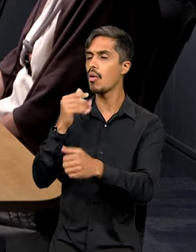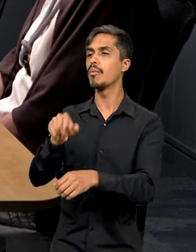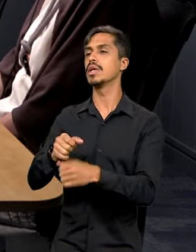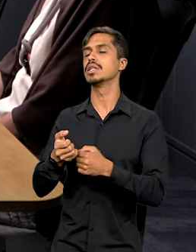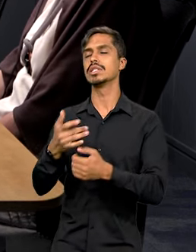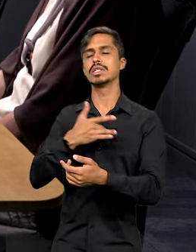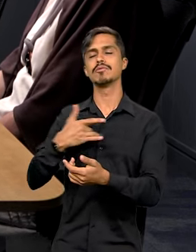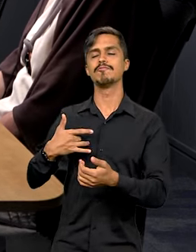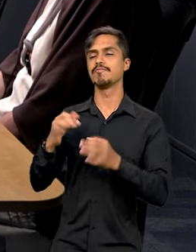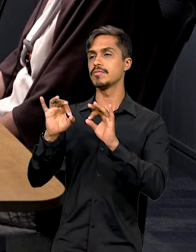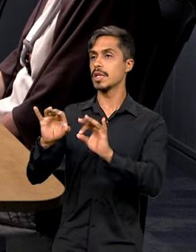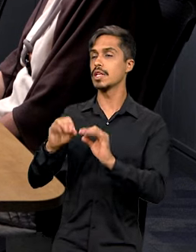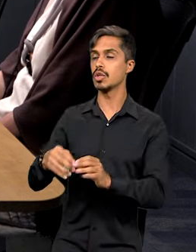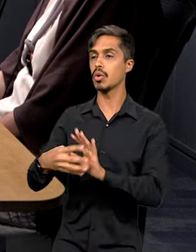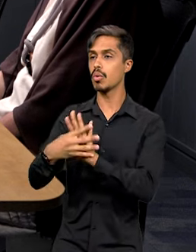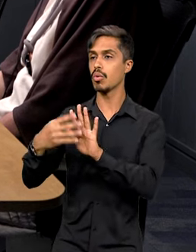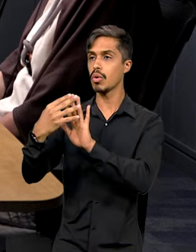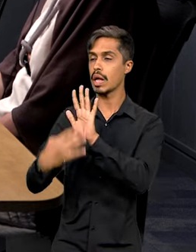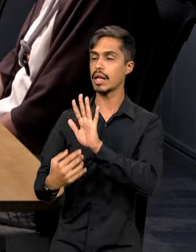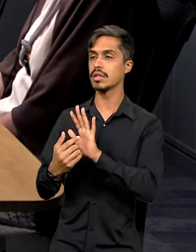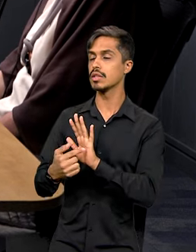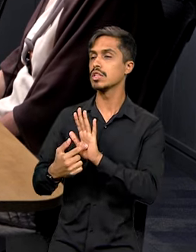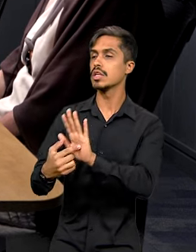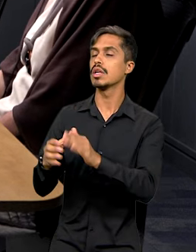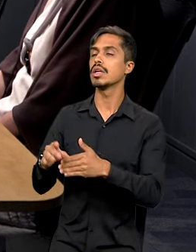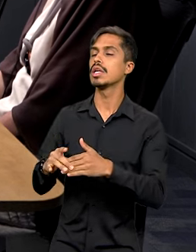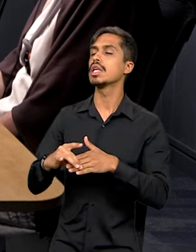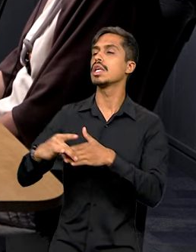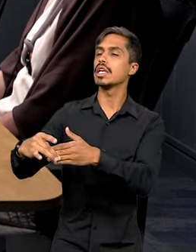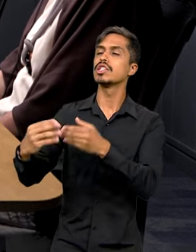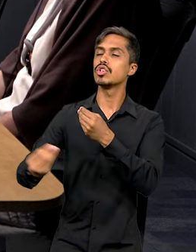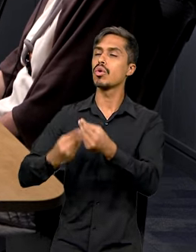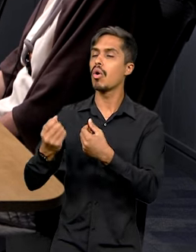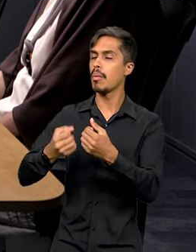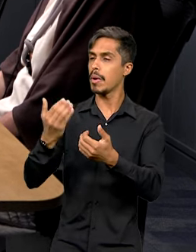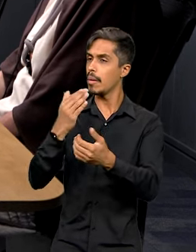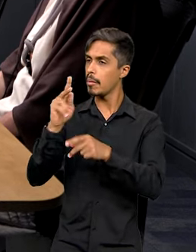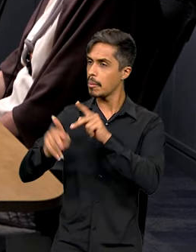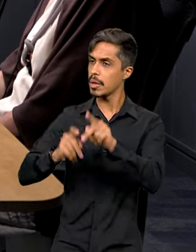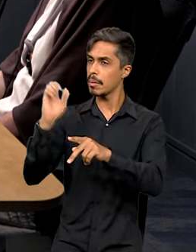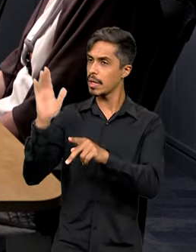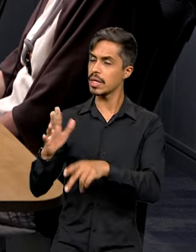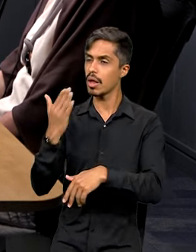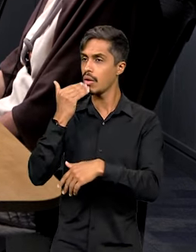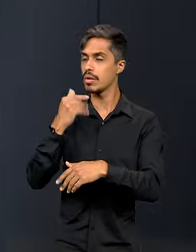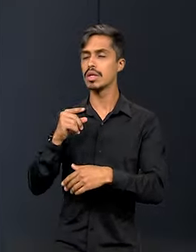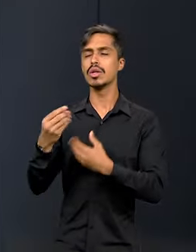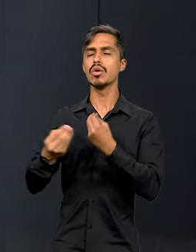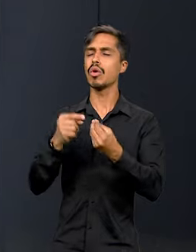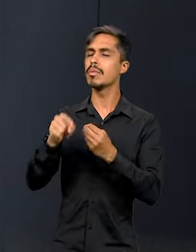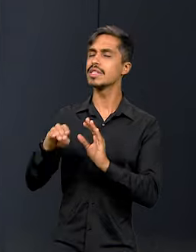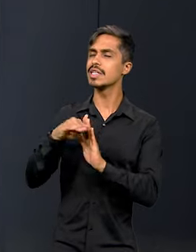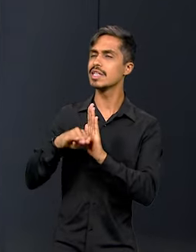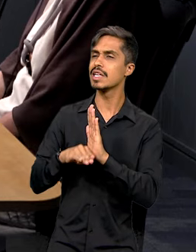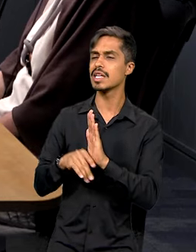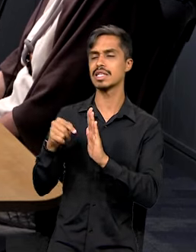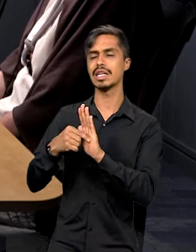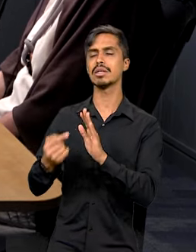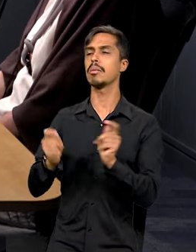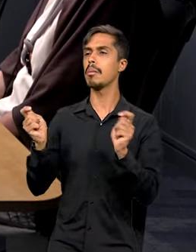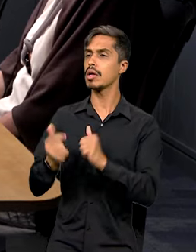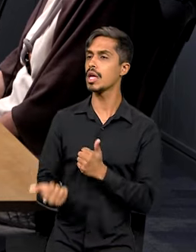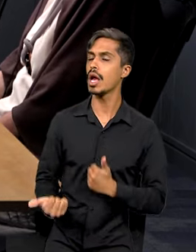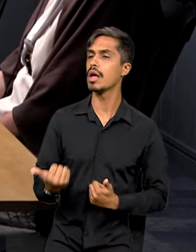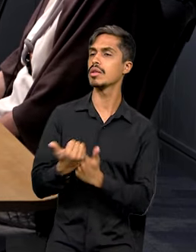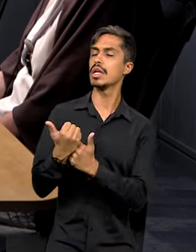valorização do guia alimentar para a população brasileira a senhora pode explicar pra gente de que forma essas medidas contribuem com uma promoção de